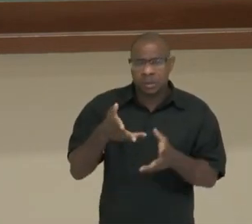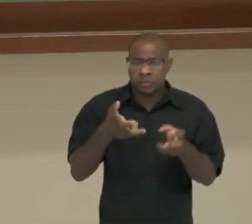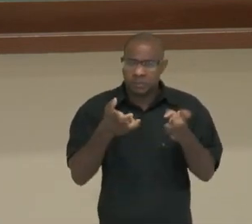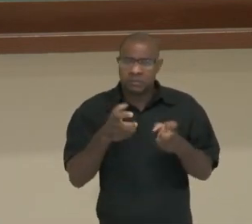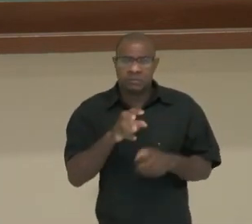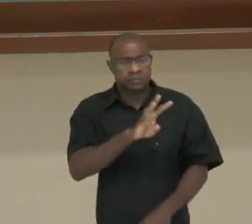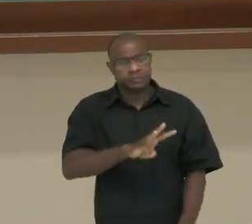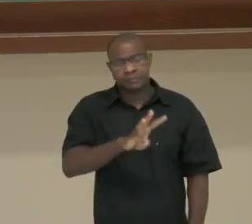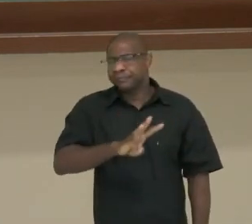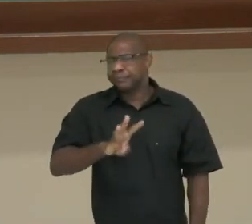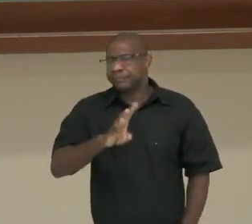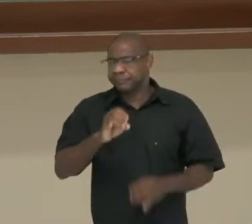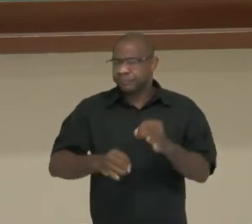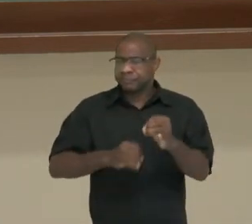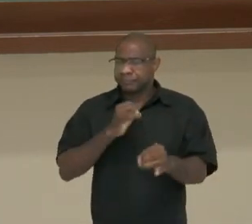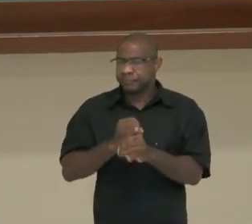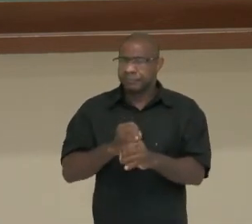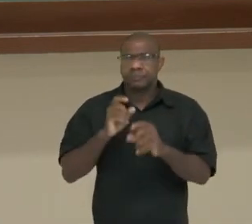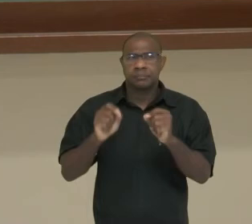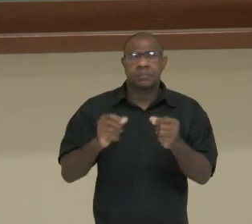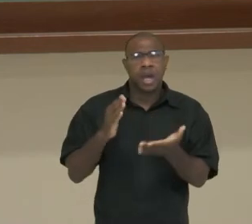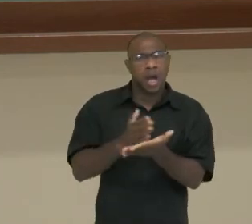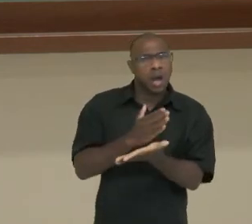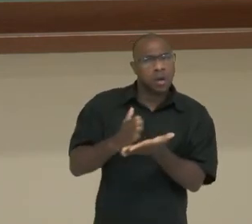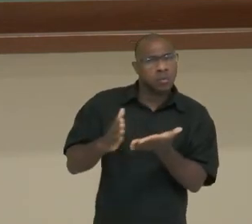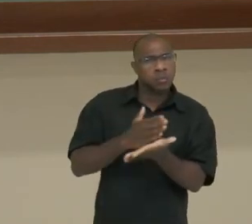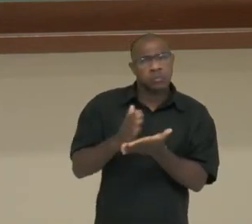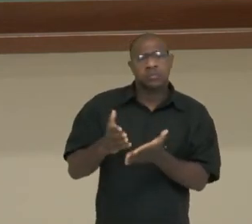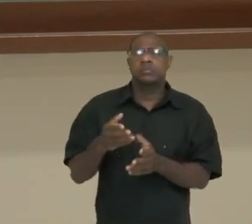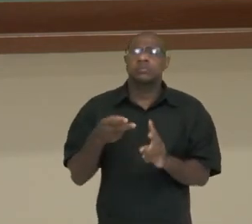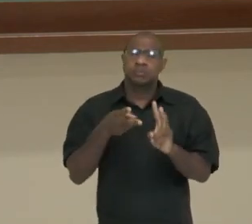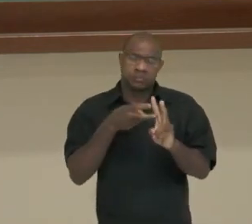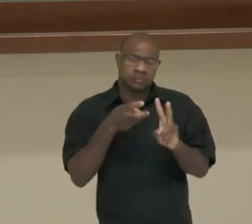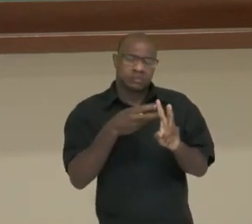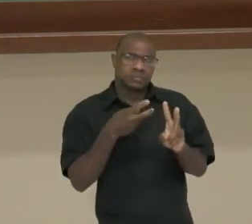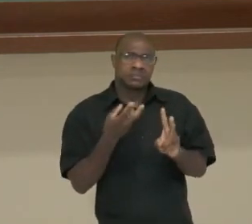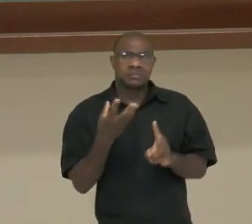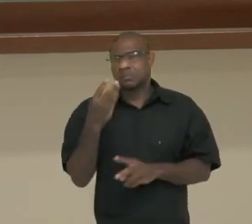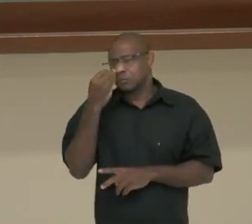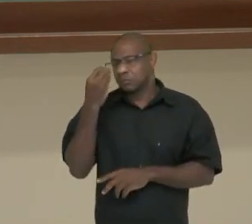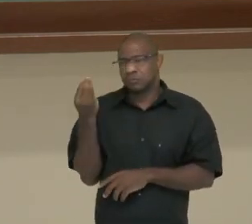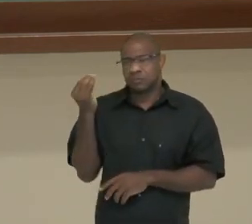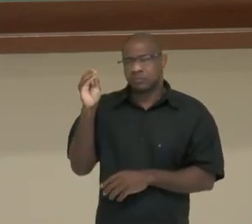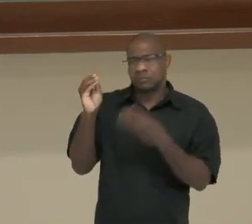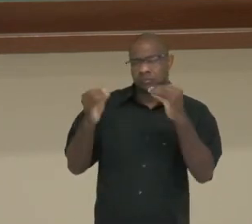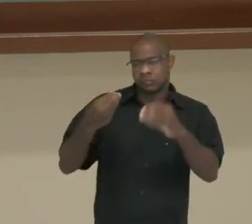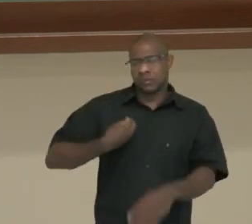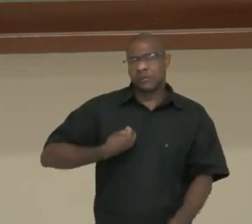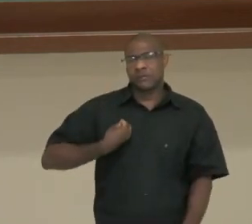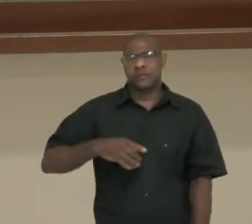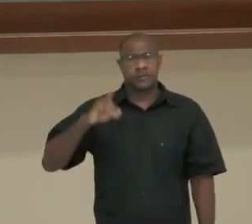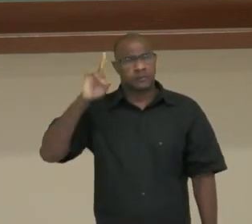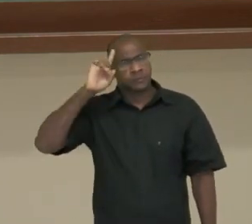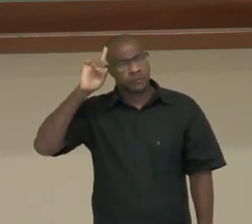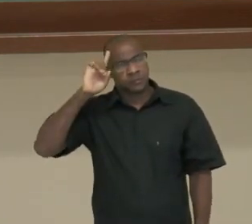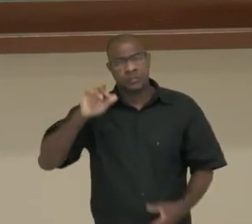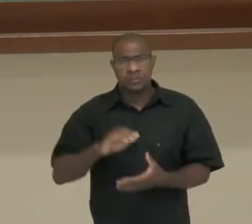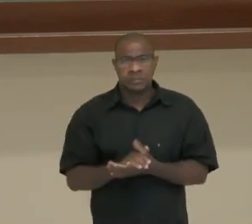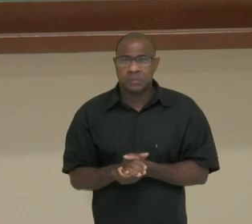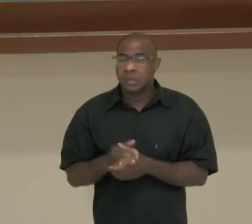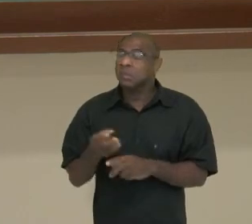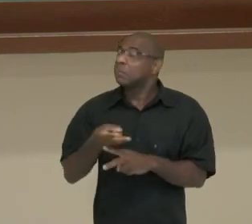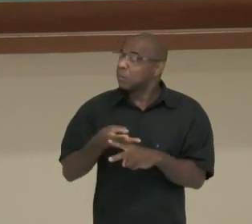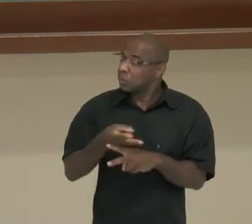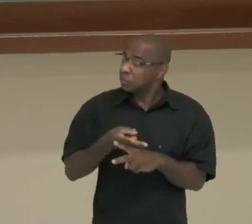sites da internet em que alguns indígenas postam a sua vida diária? Procure,